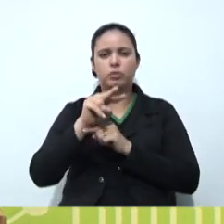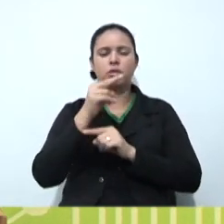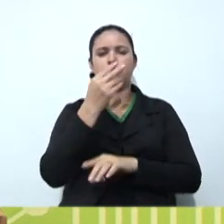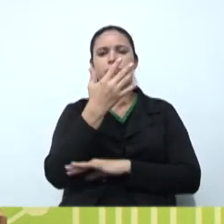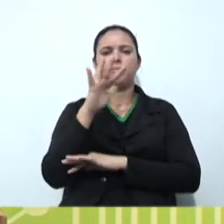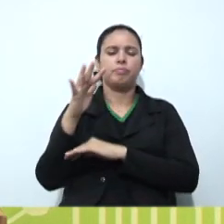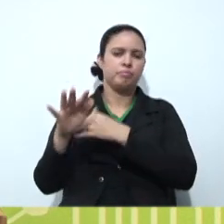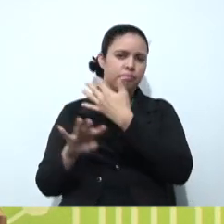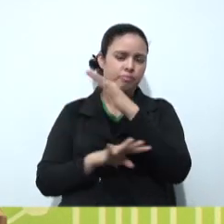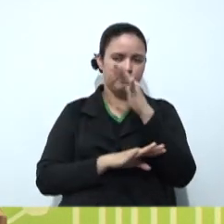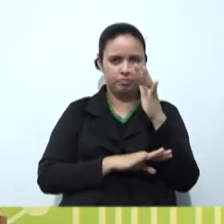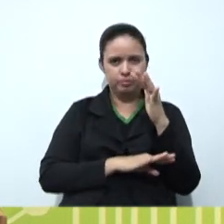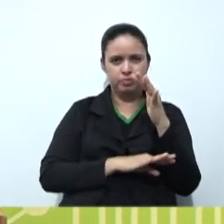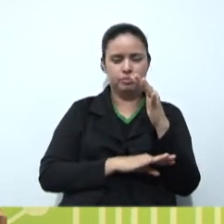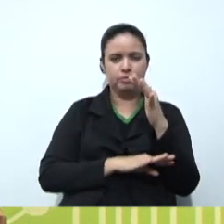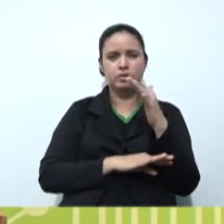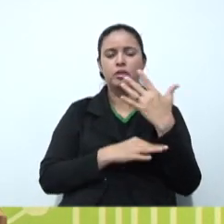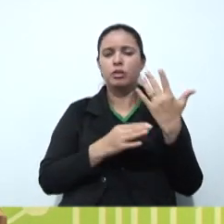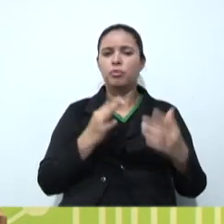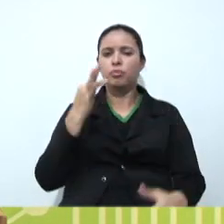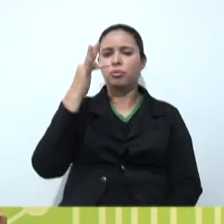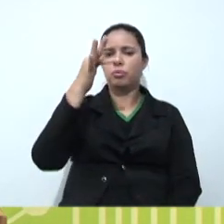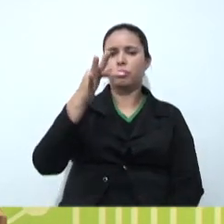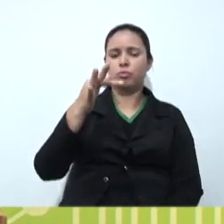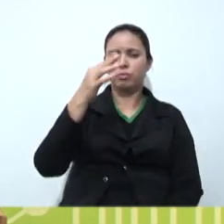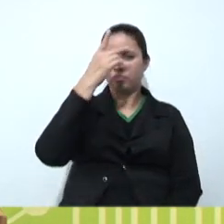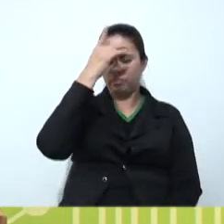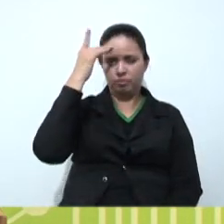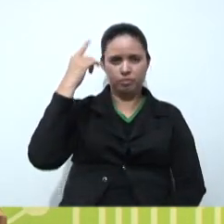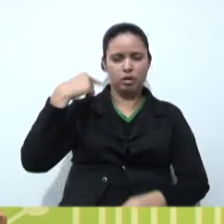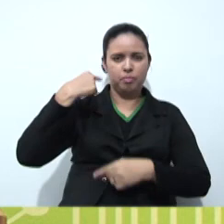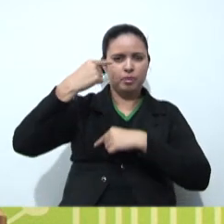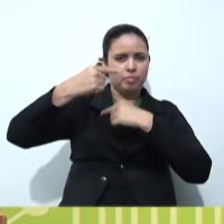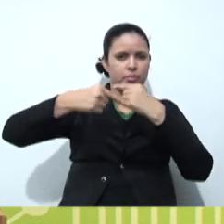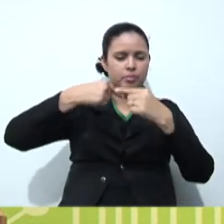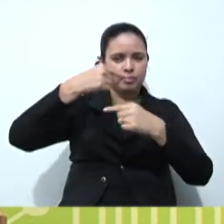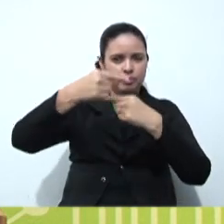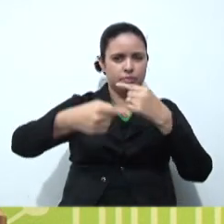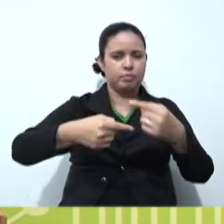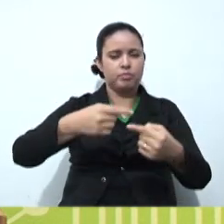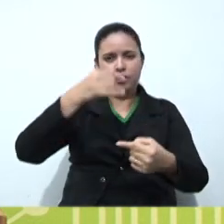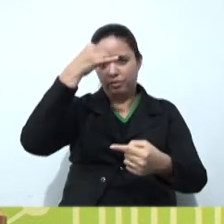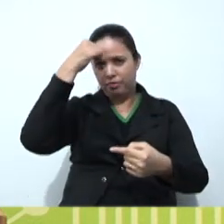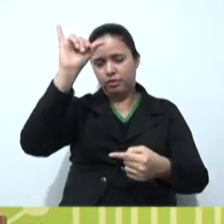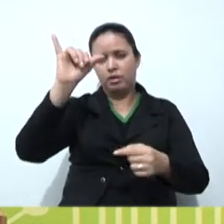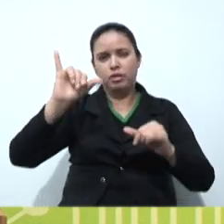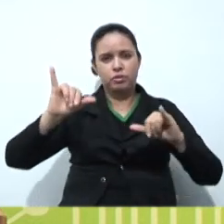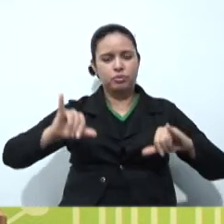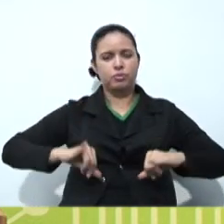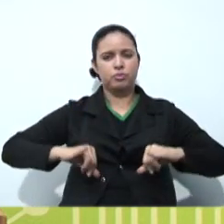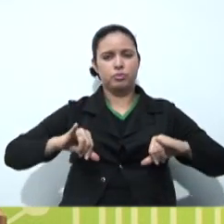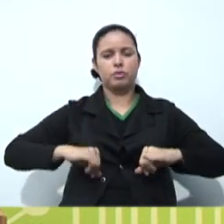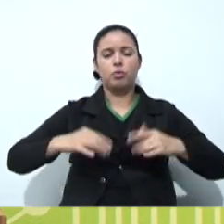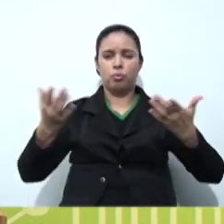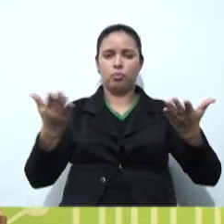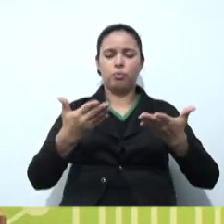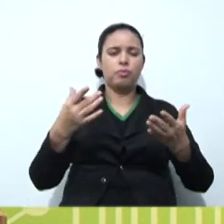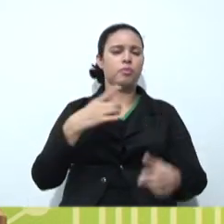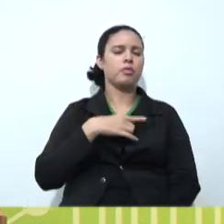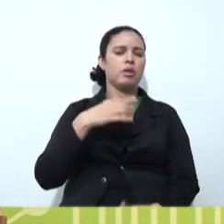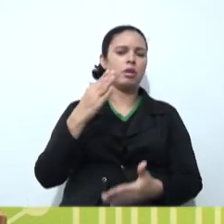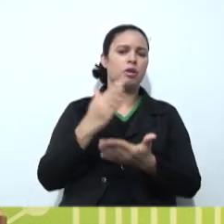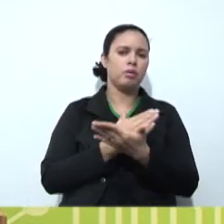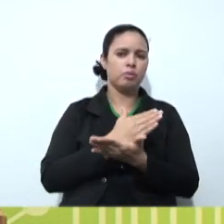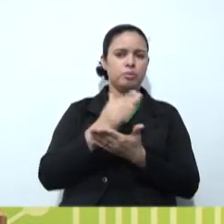sofram aquilo que hoje podemos dizer que nós ainda não estamos sofrendo. Mas queira ou não, você sabe que hoje nós já temos